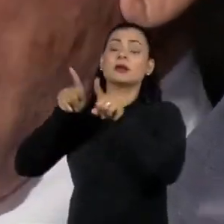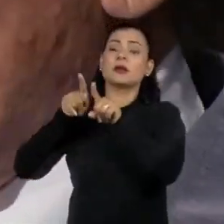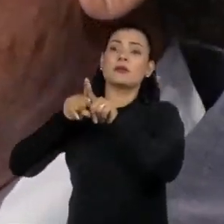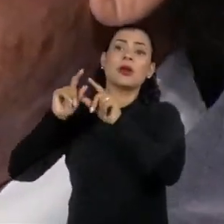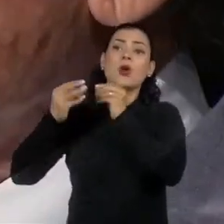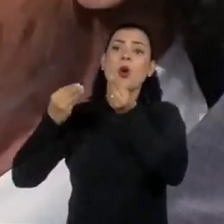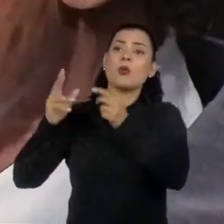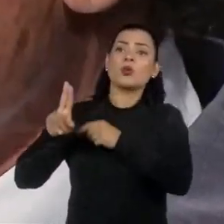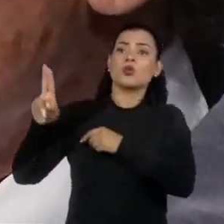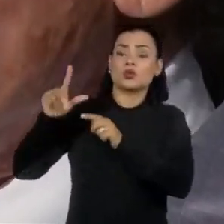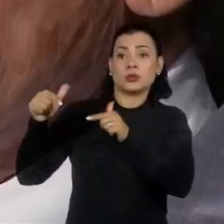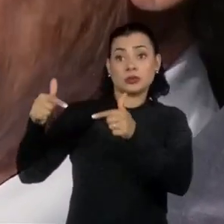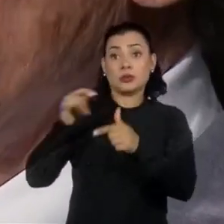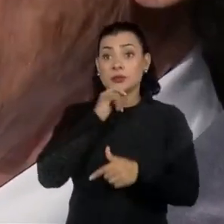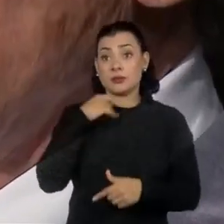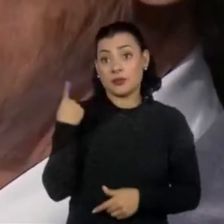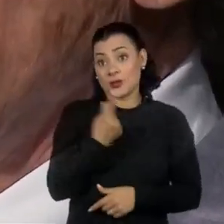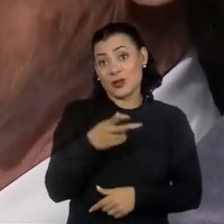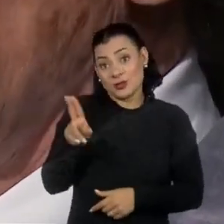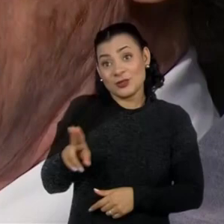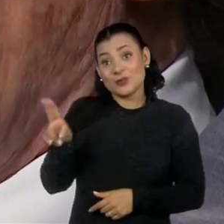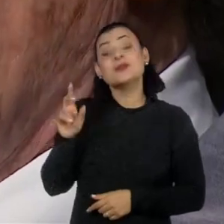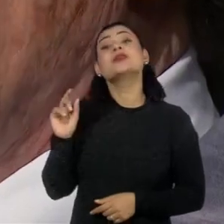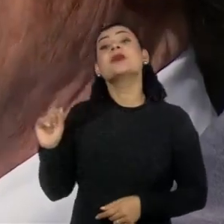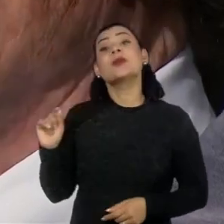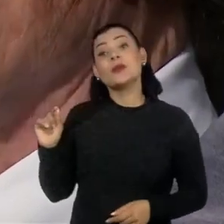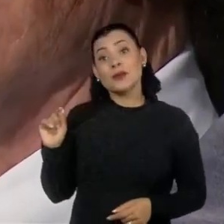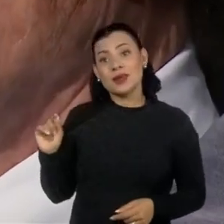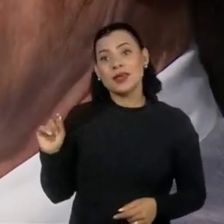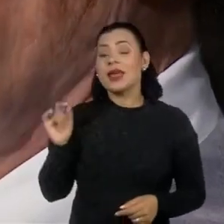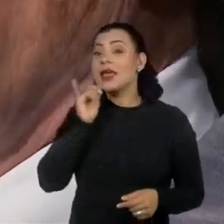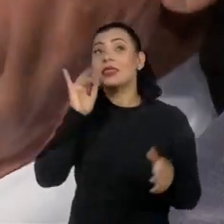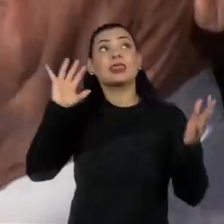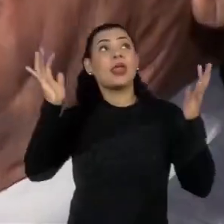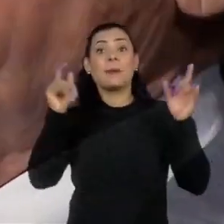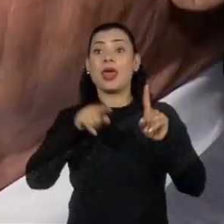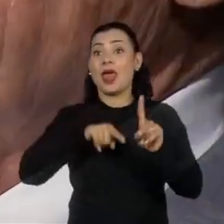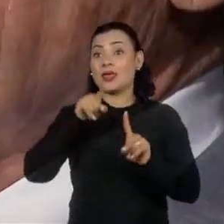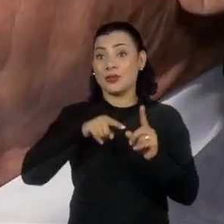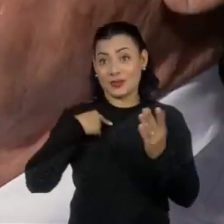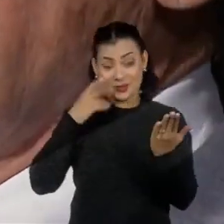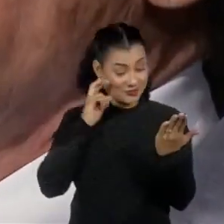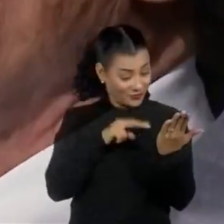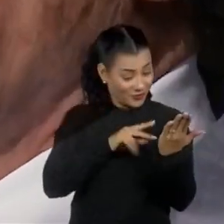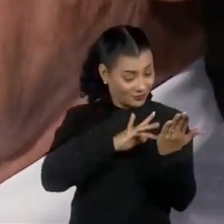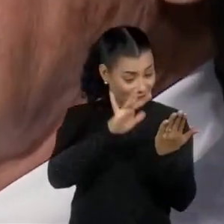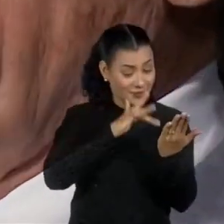satélites ou um nós todos usamos quando vemos a previsão do tempo né